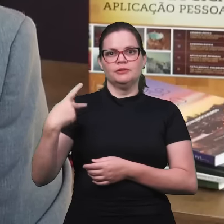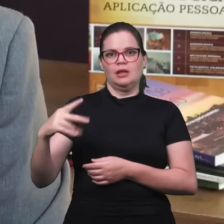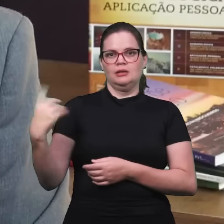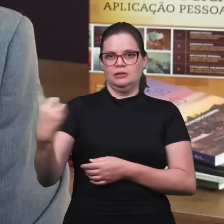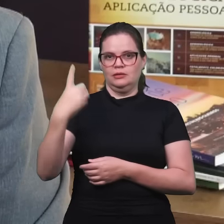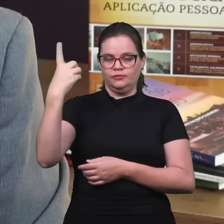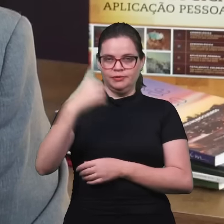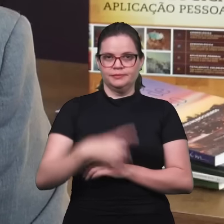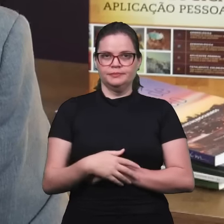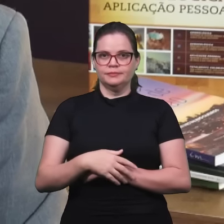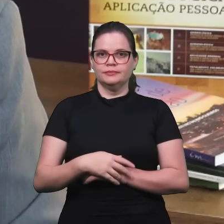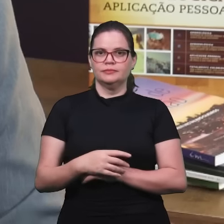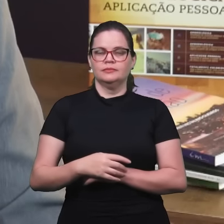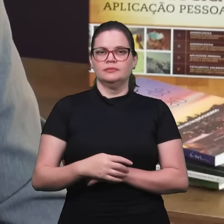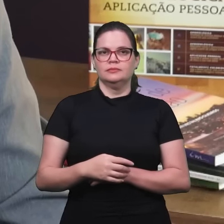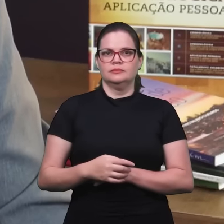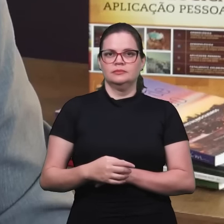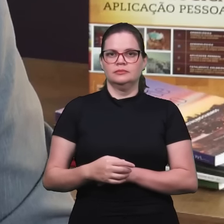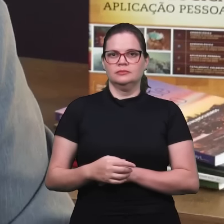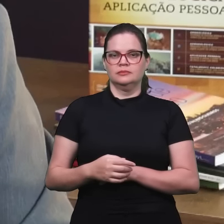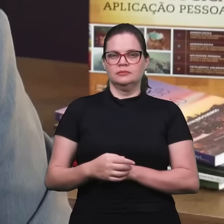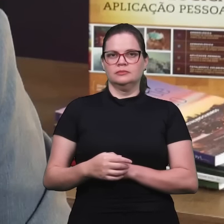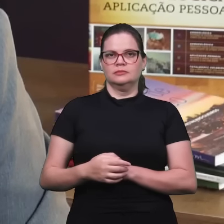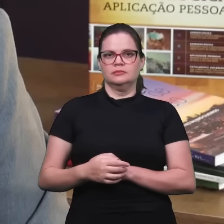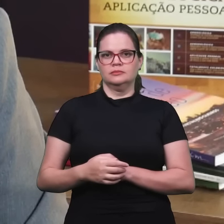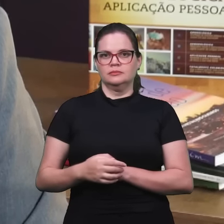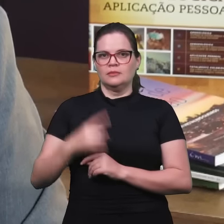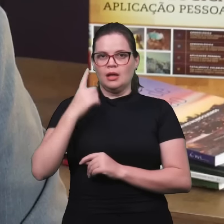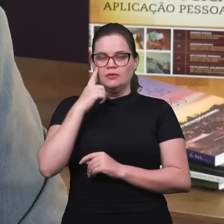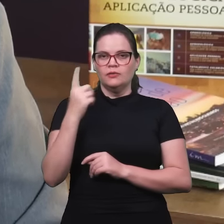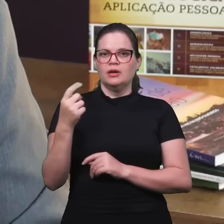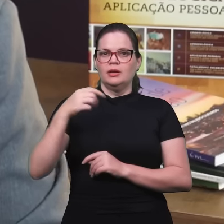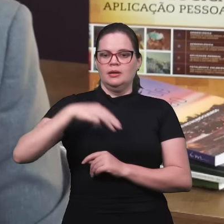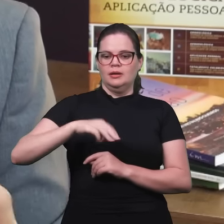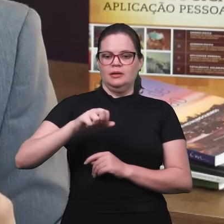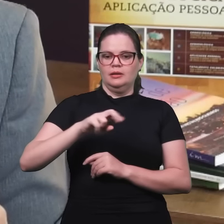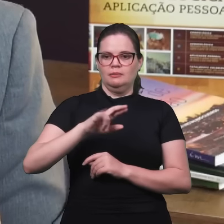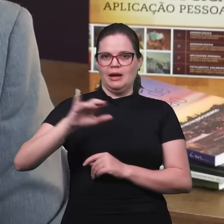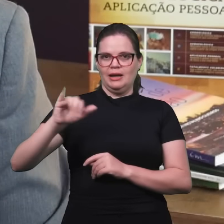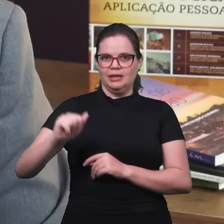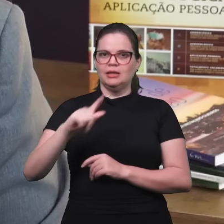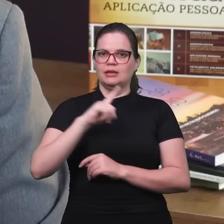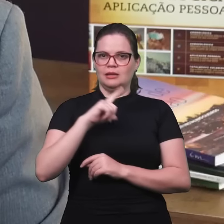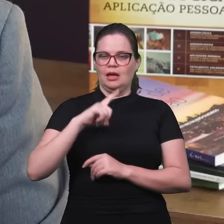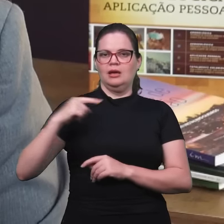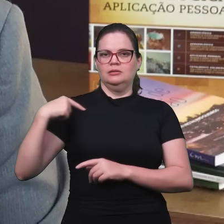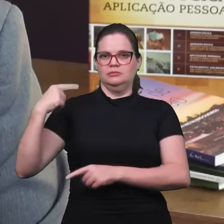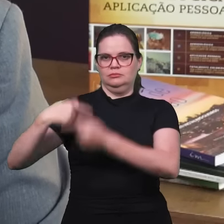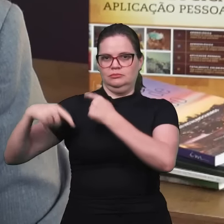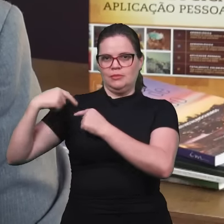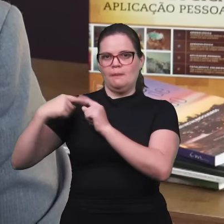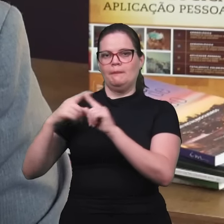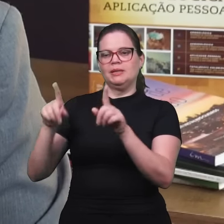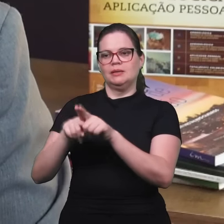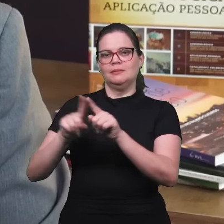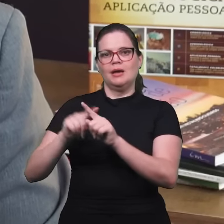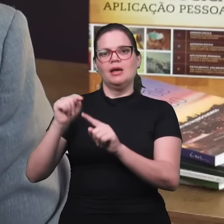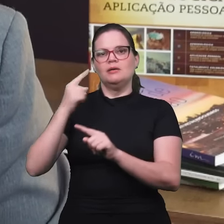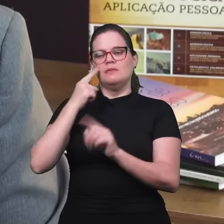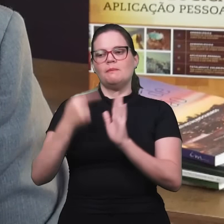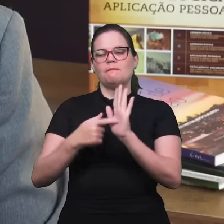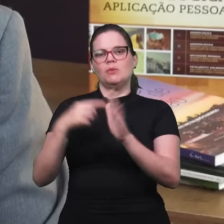vem a descendência de Maria, e chega ali em Natã, filho de Davi. Em Mateus, a genealogia vai falar de Davi,